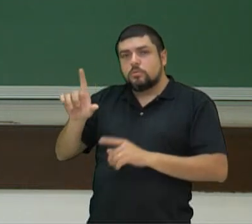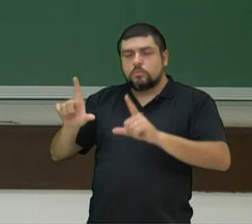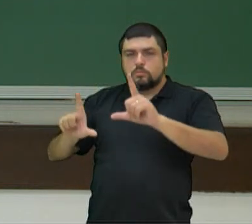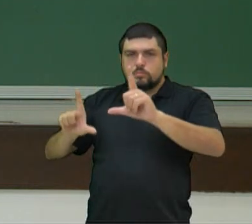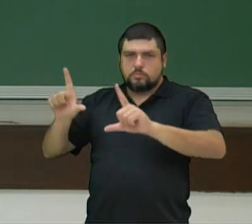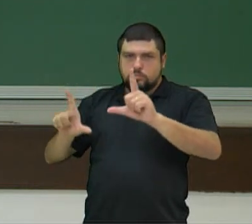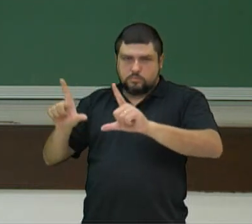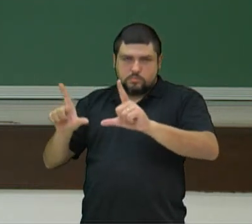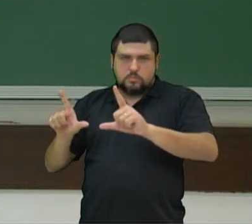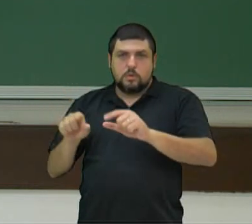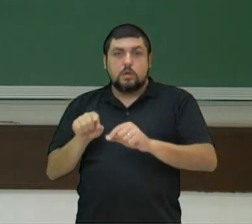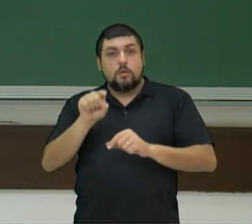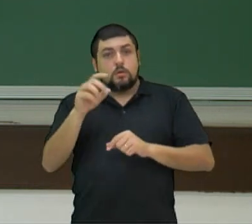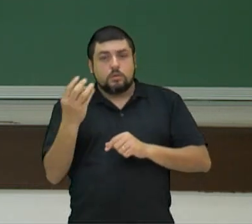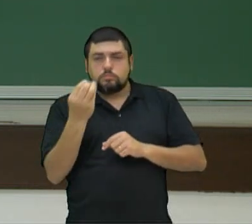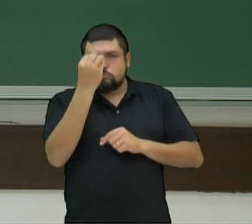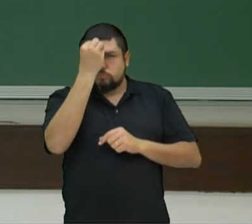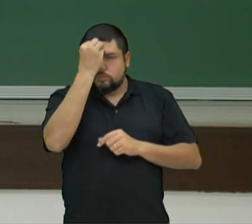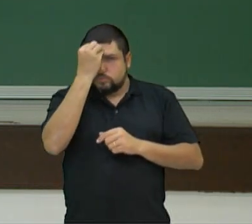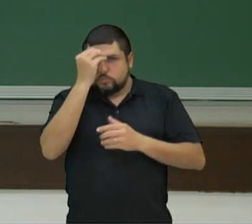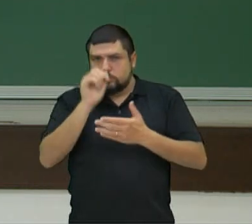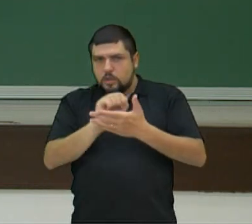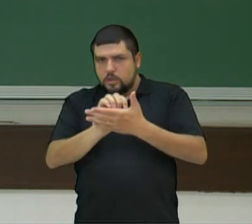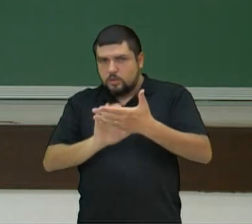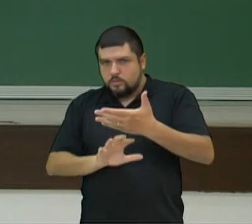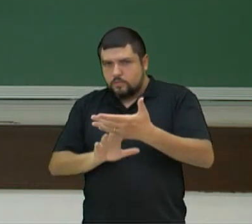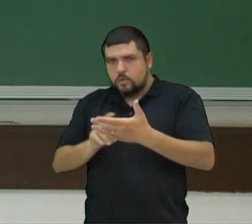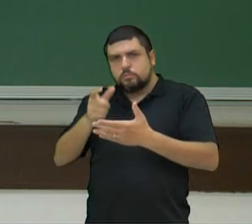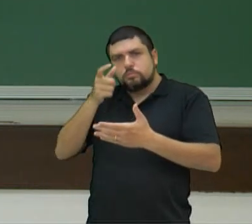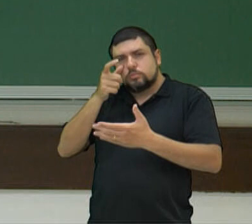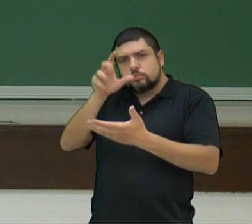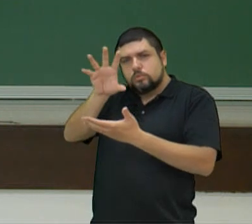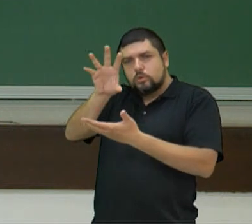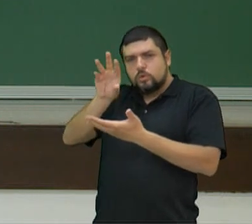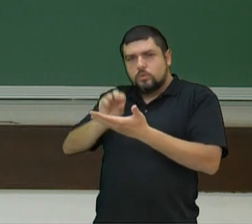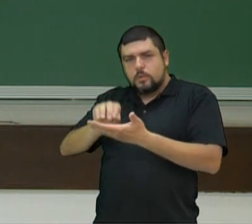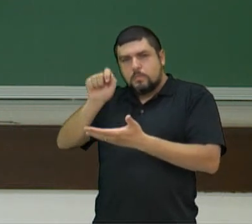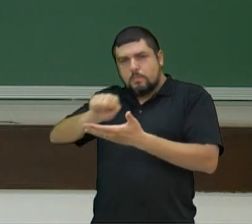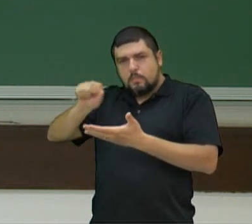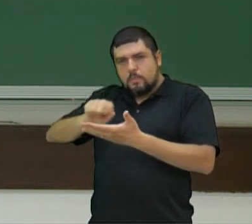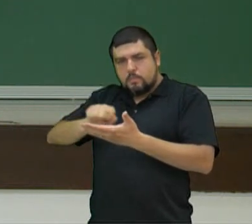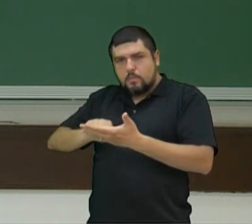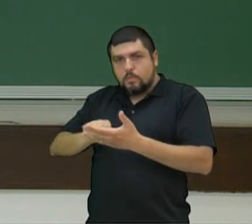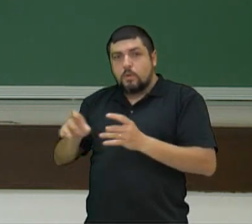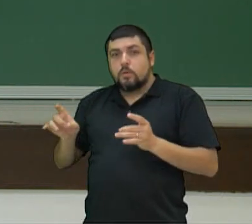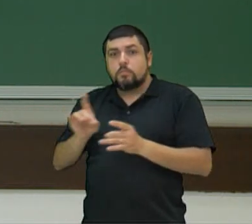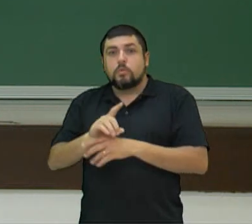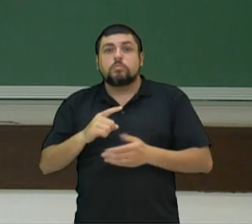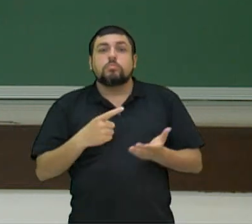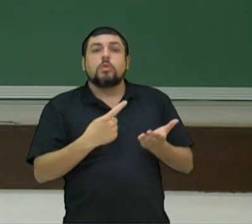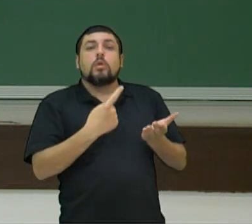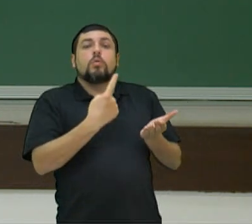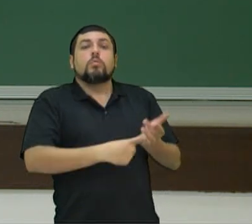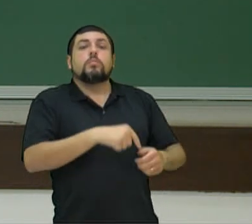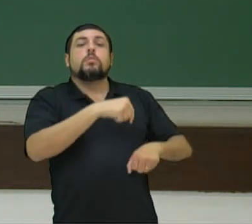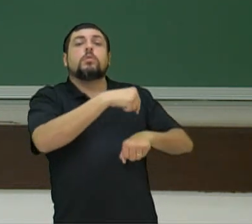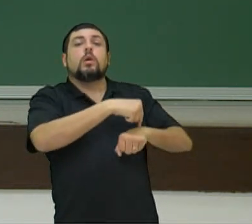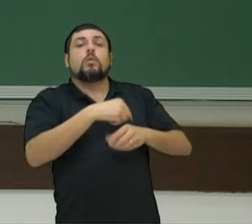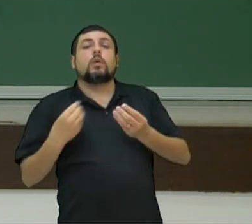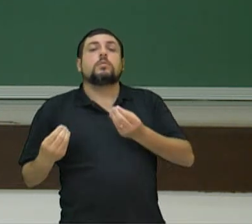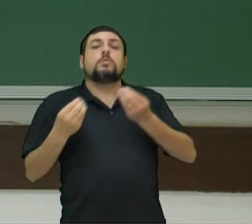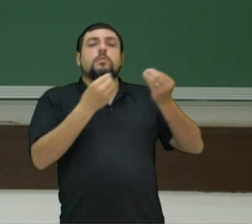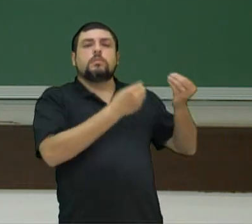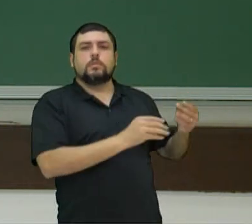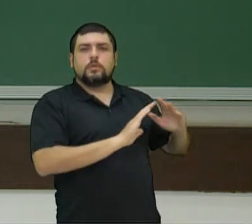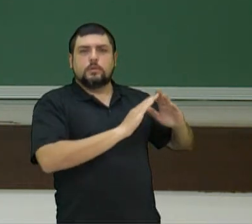não esqueça de copiar as atividades no seu caderno e marcar um horário para entregar lá na sua escola.